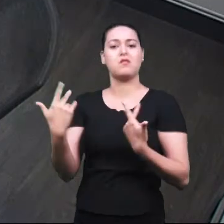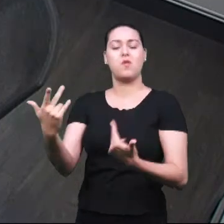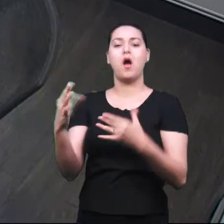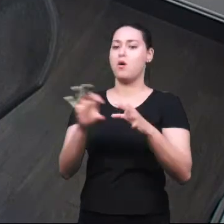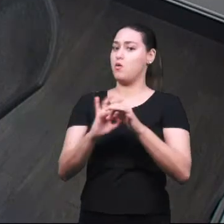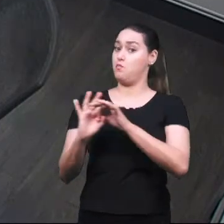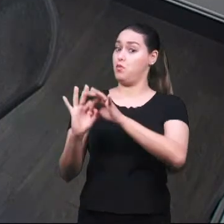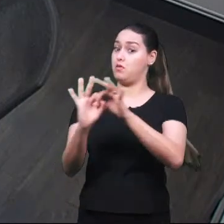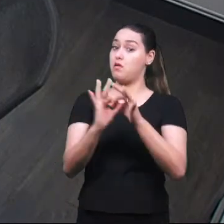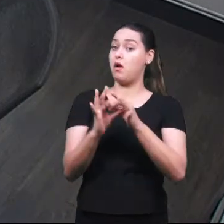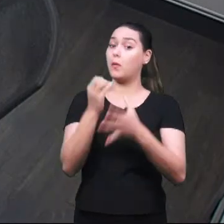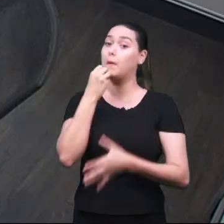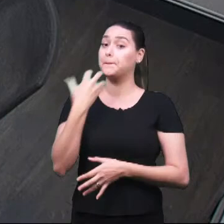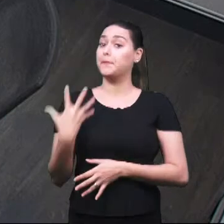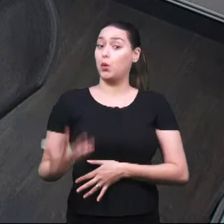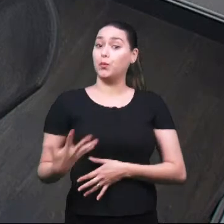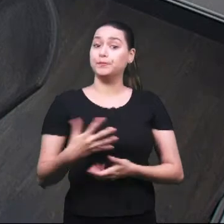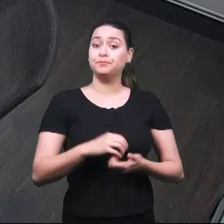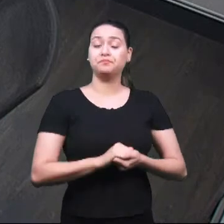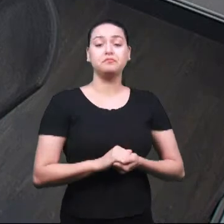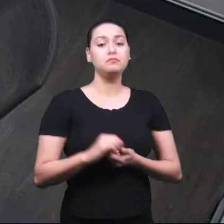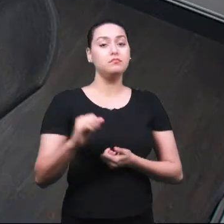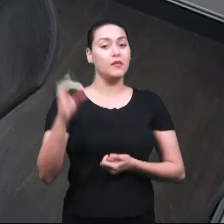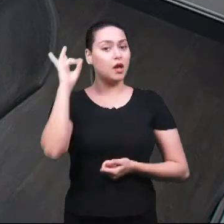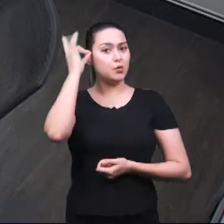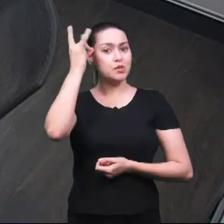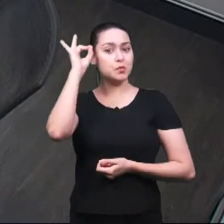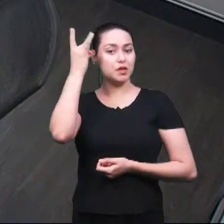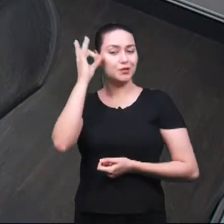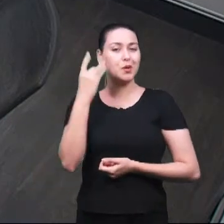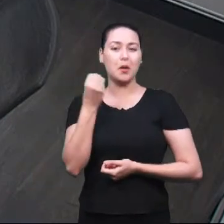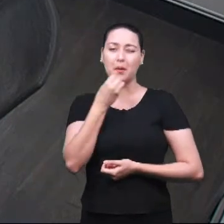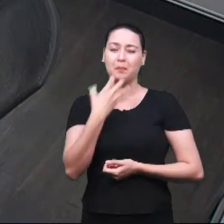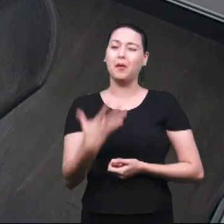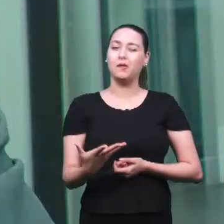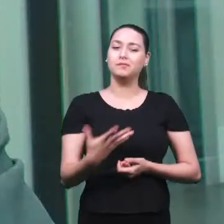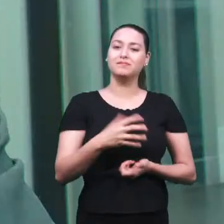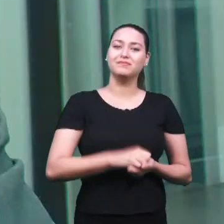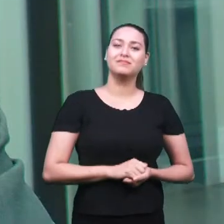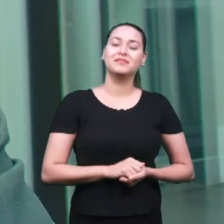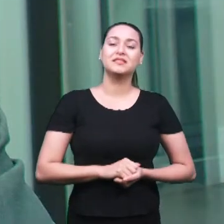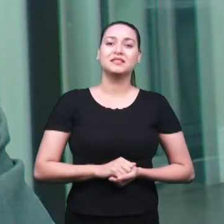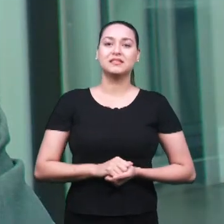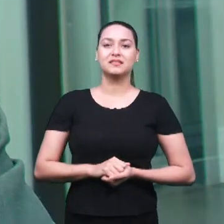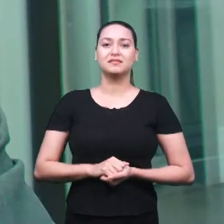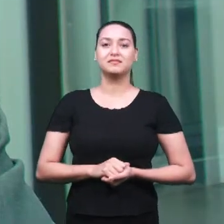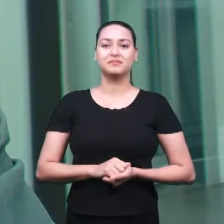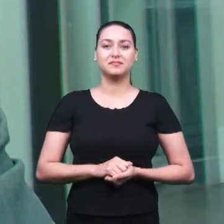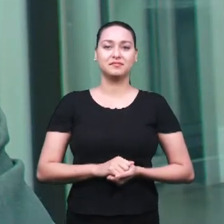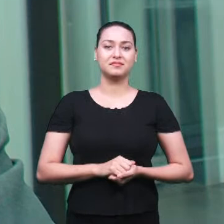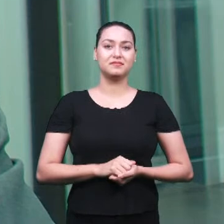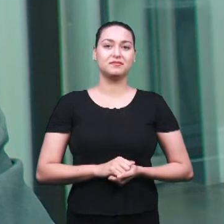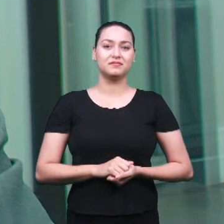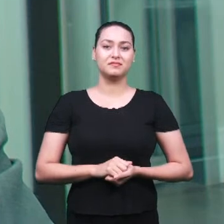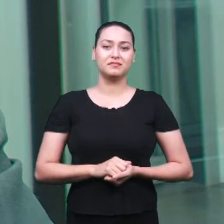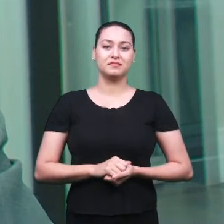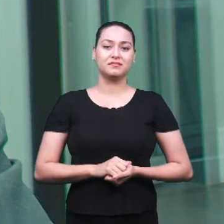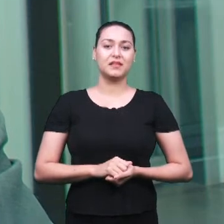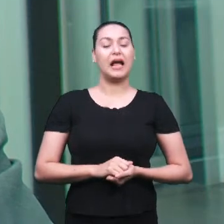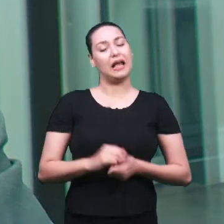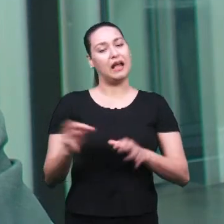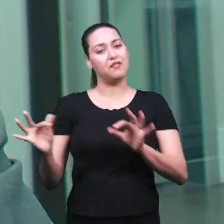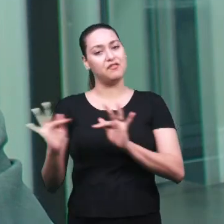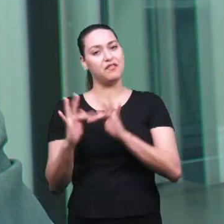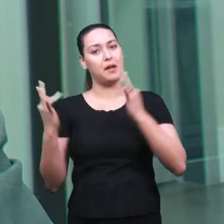falam, assim, do ponto de vista espiritual, o mesmo idioma. Então então a família veio para cá.